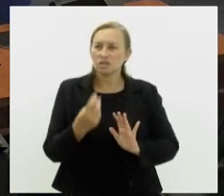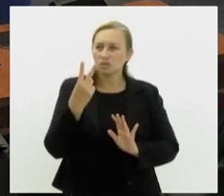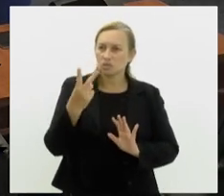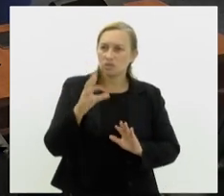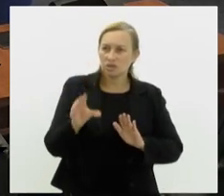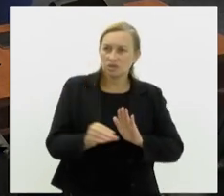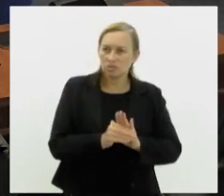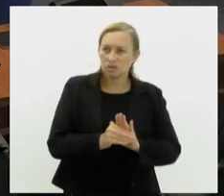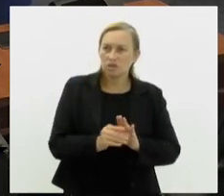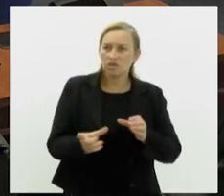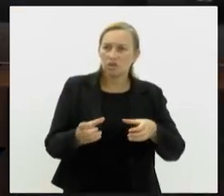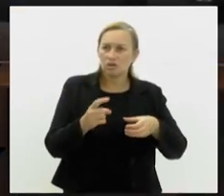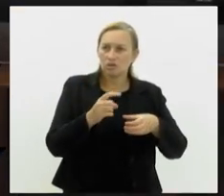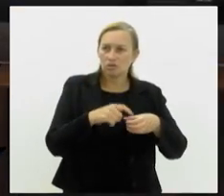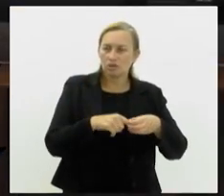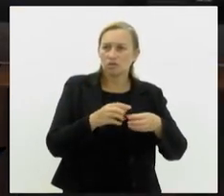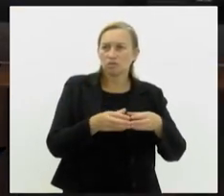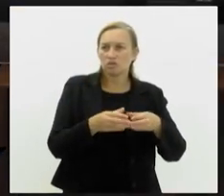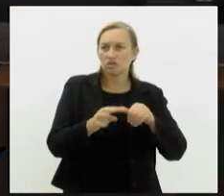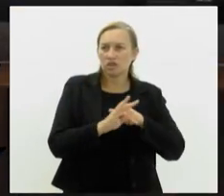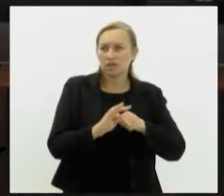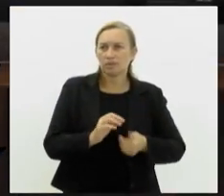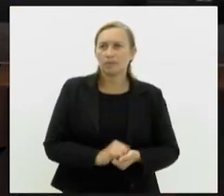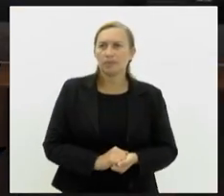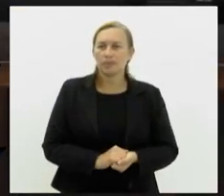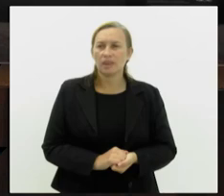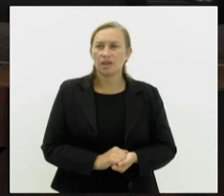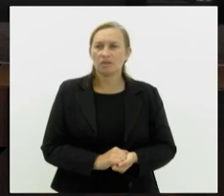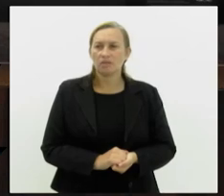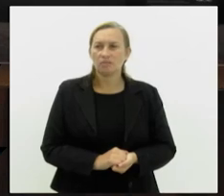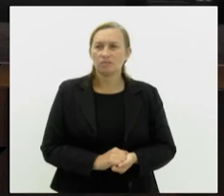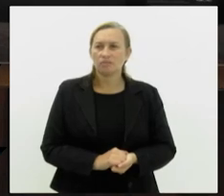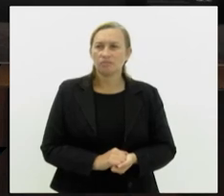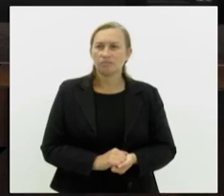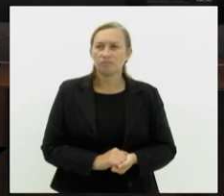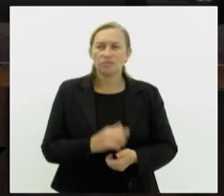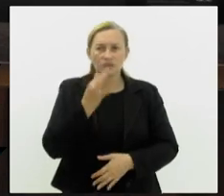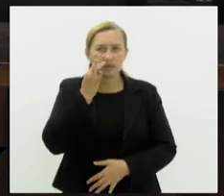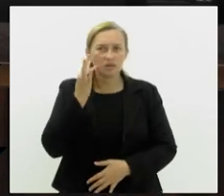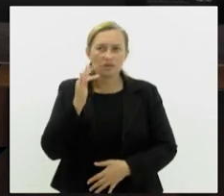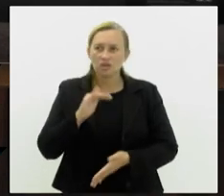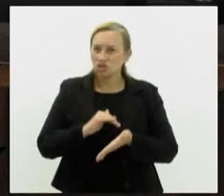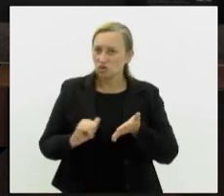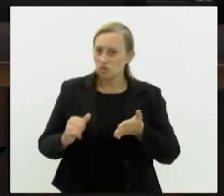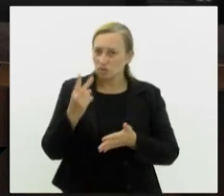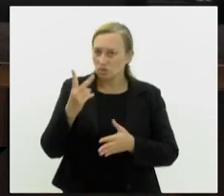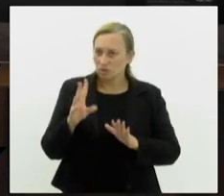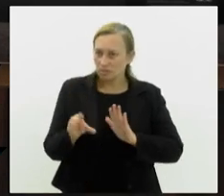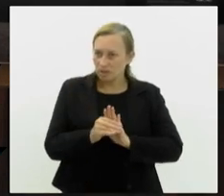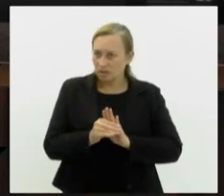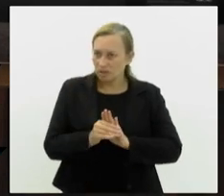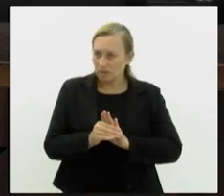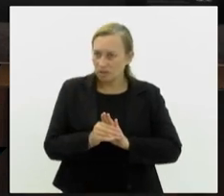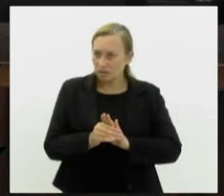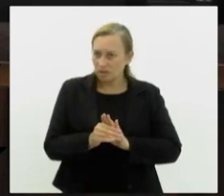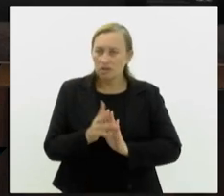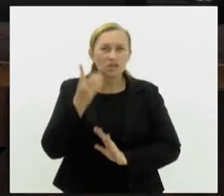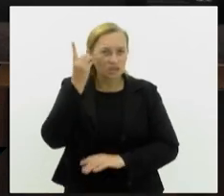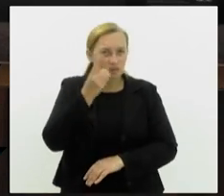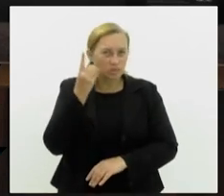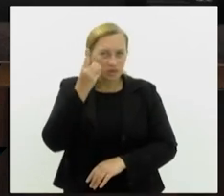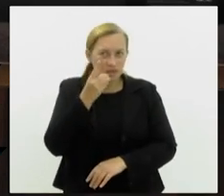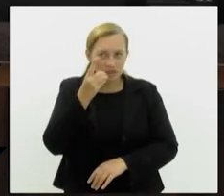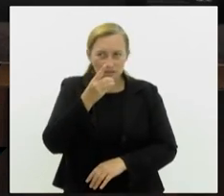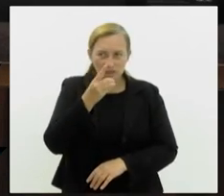duas emendas e retorna às comissões. O Serafim tirou as duas emendas? Deputado